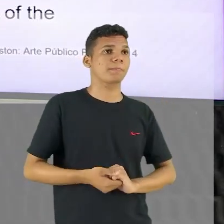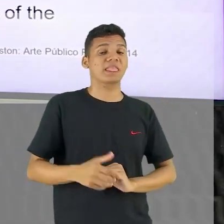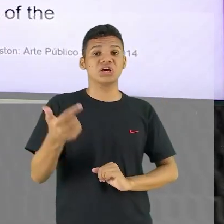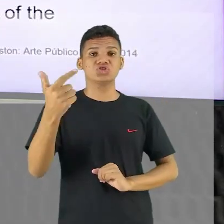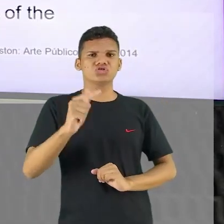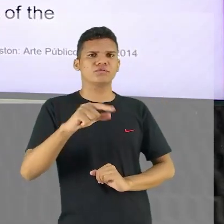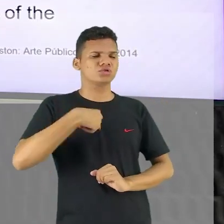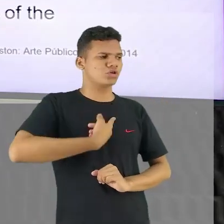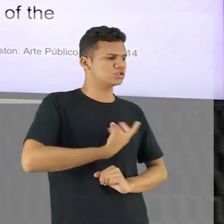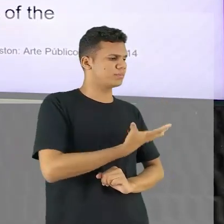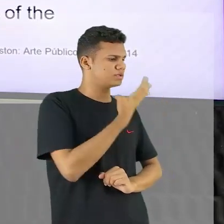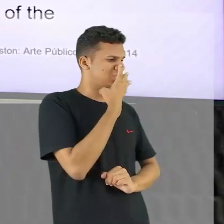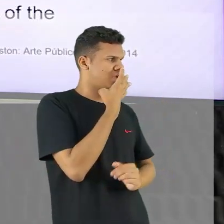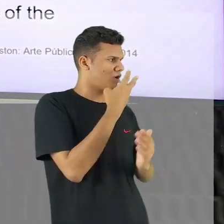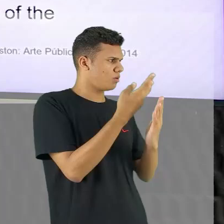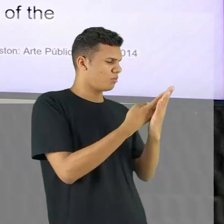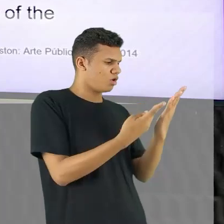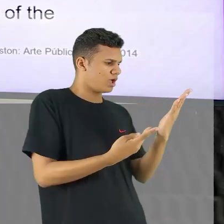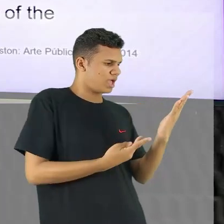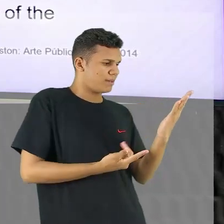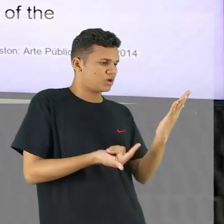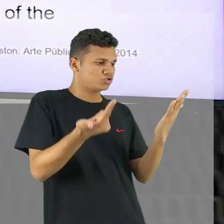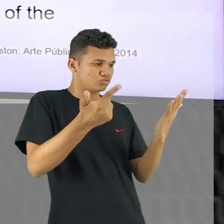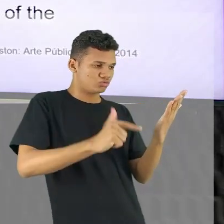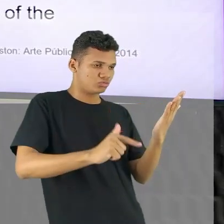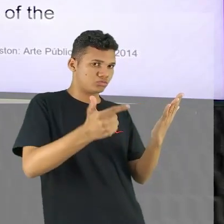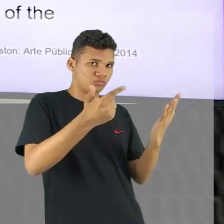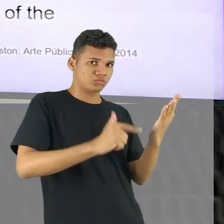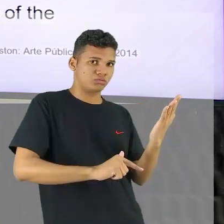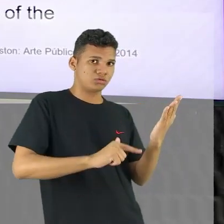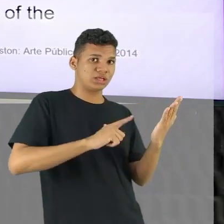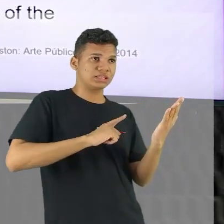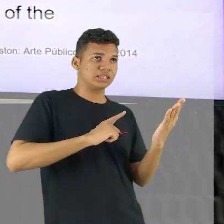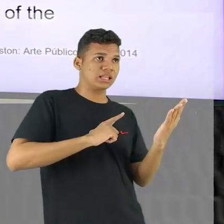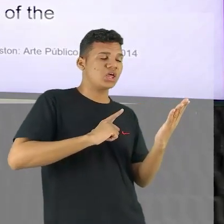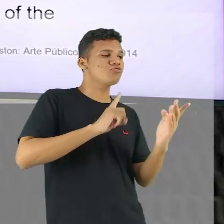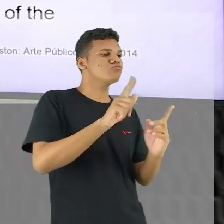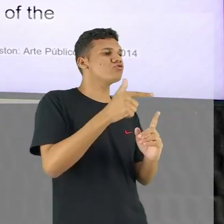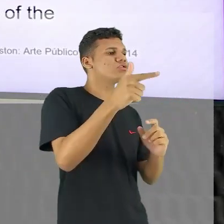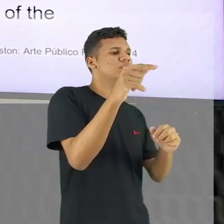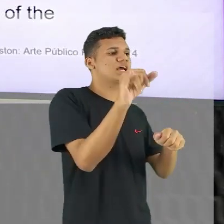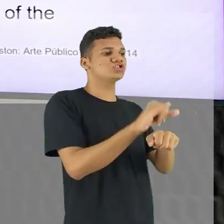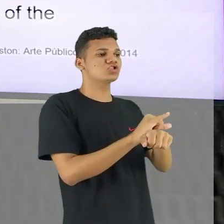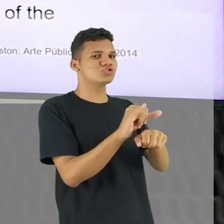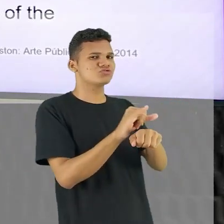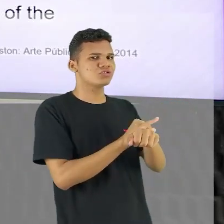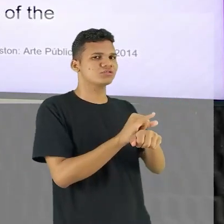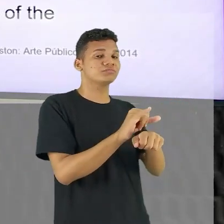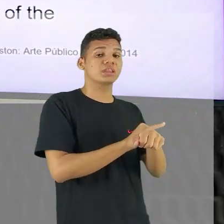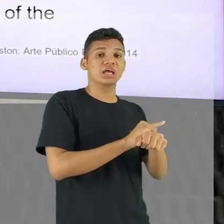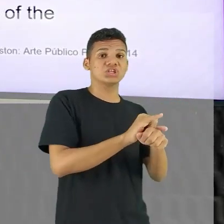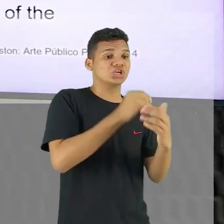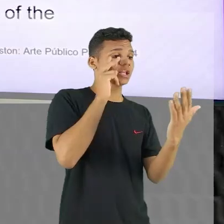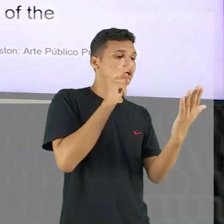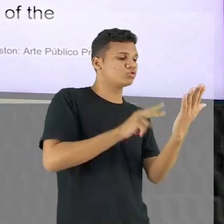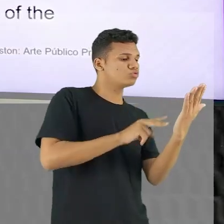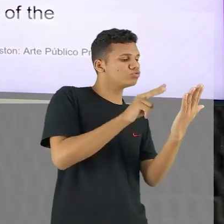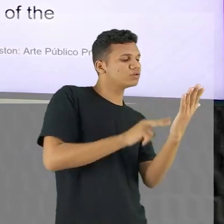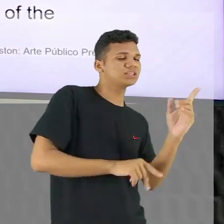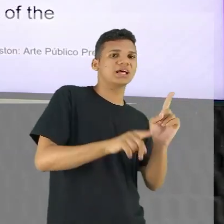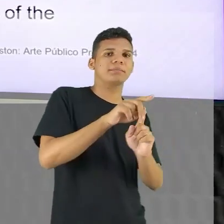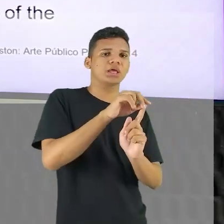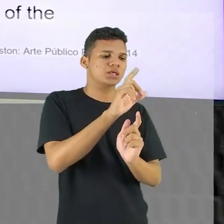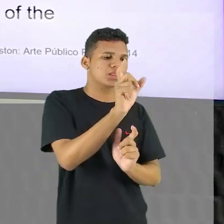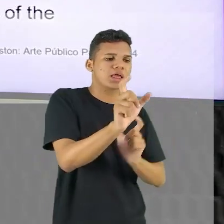você observa no poema a repetição de vocábulos, que é outra estratégia de leitura, a repetição de termos